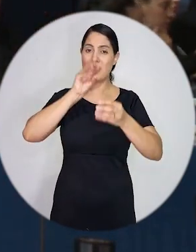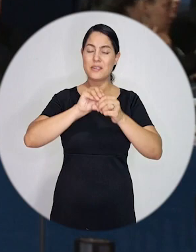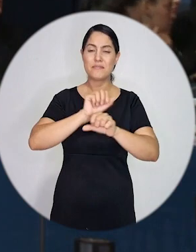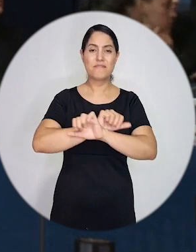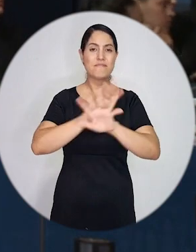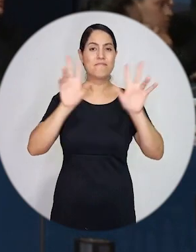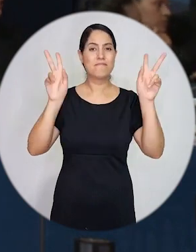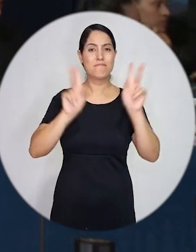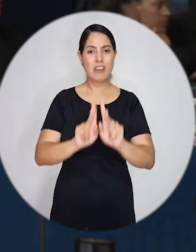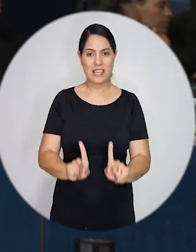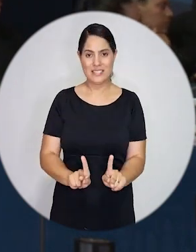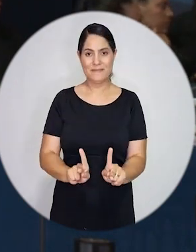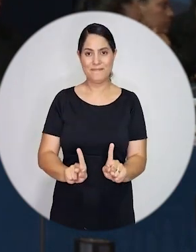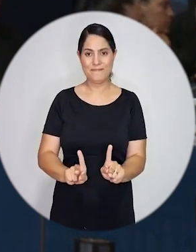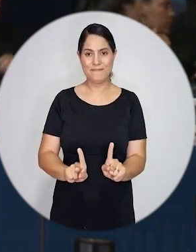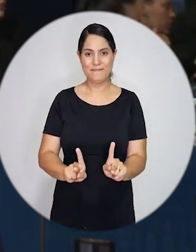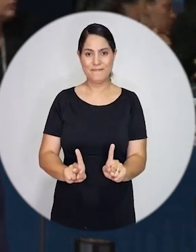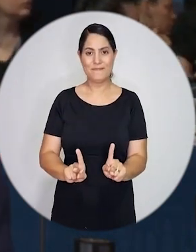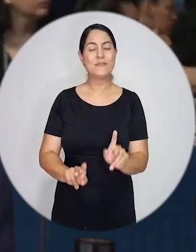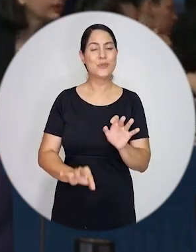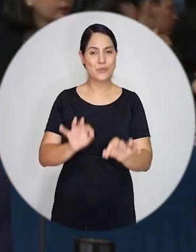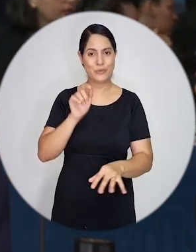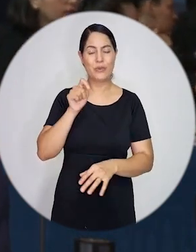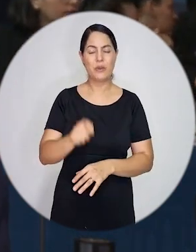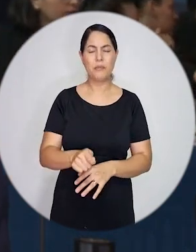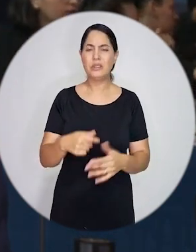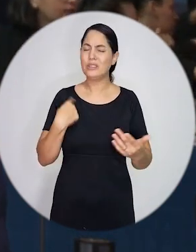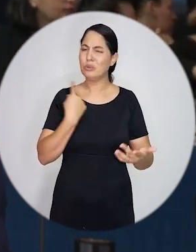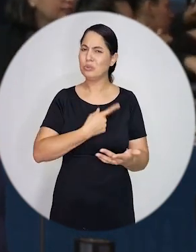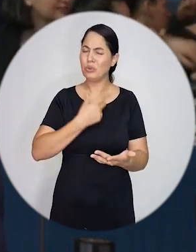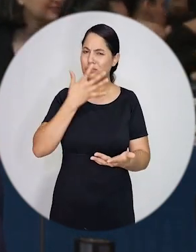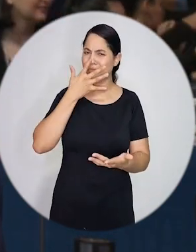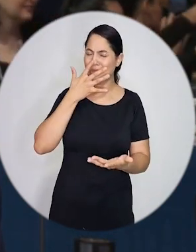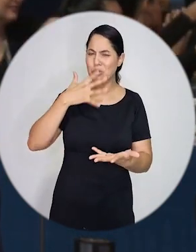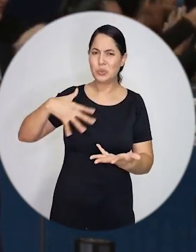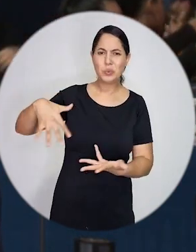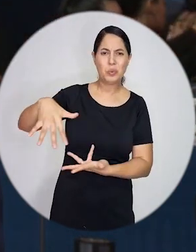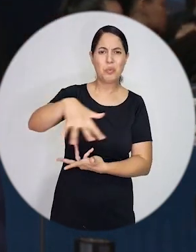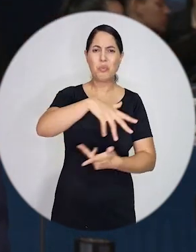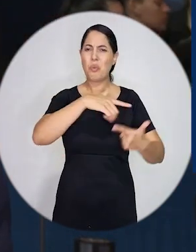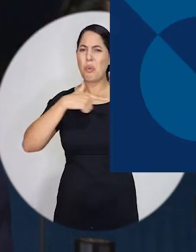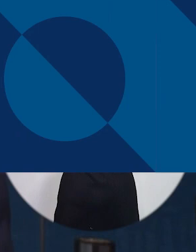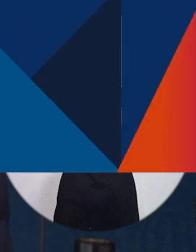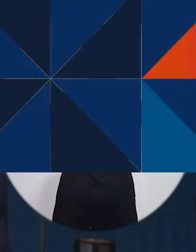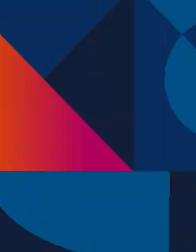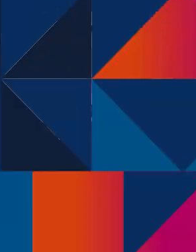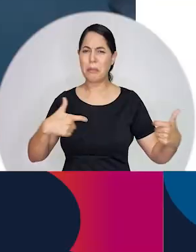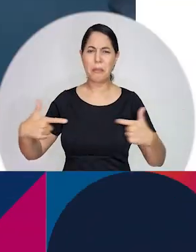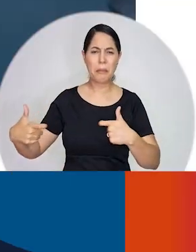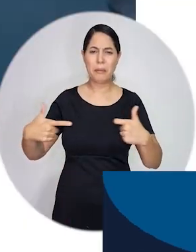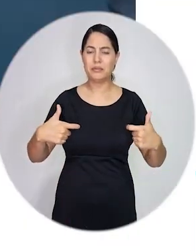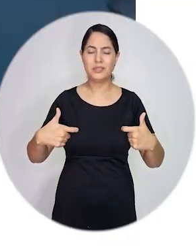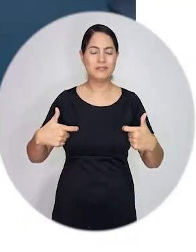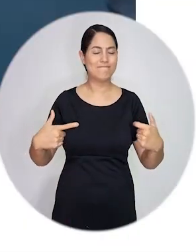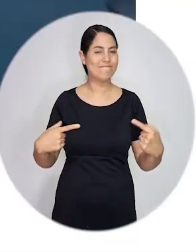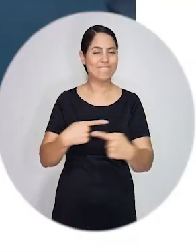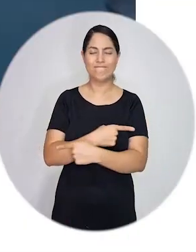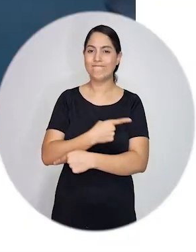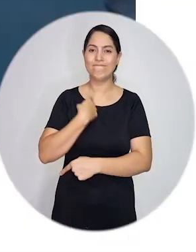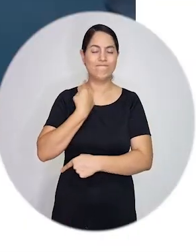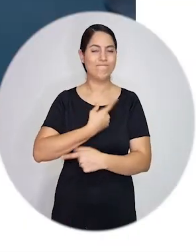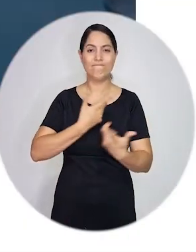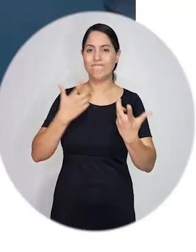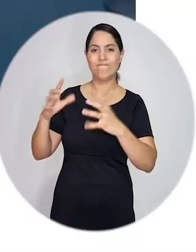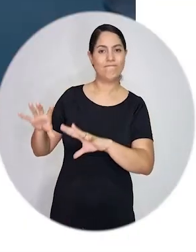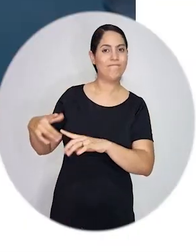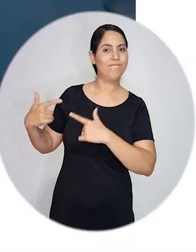julgada de forma pacífica. Nesse momento que verificamos guerras no mundo que vão na contramão